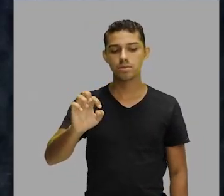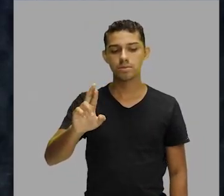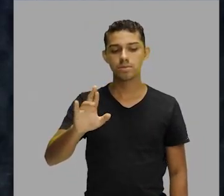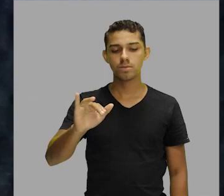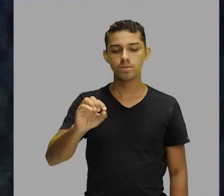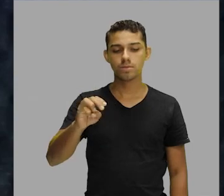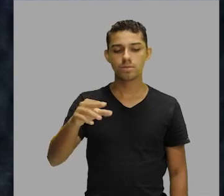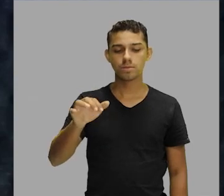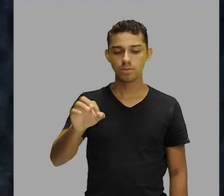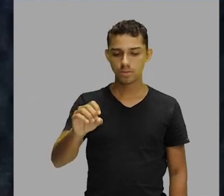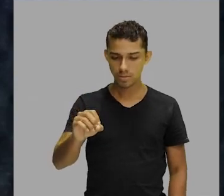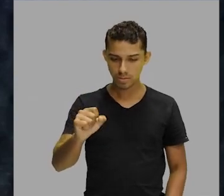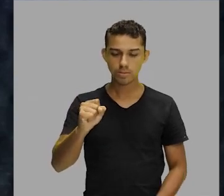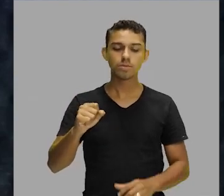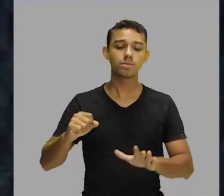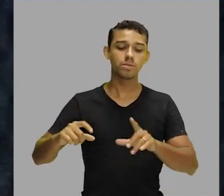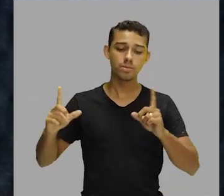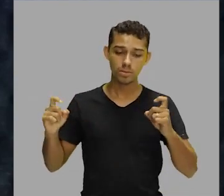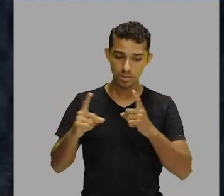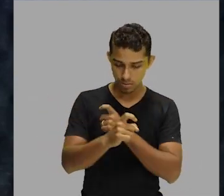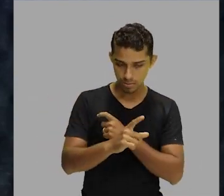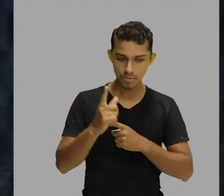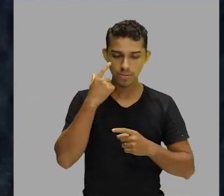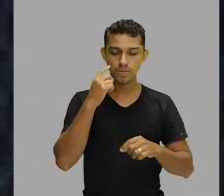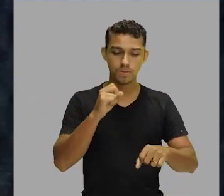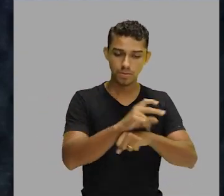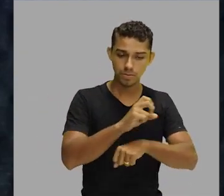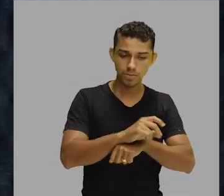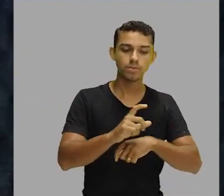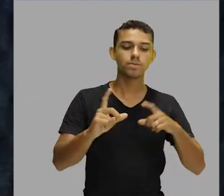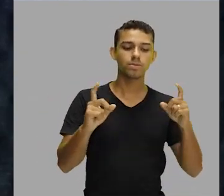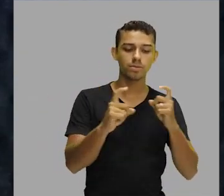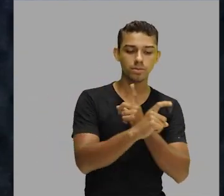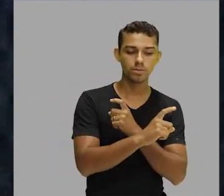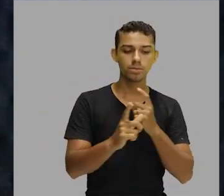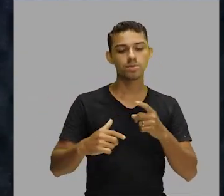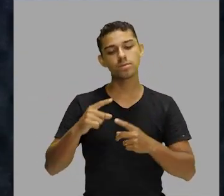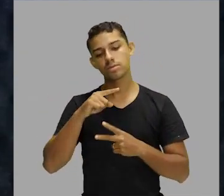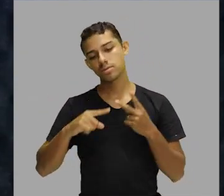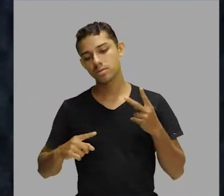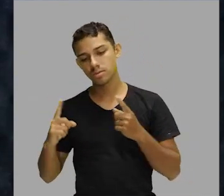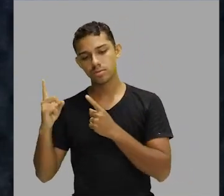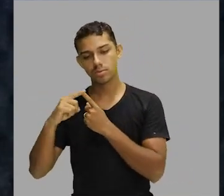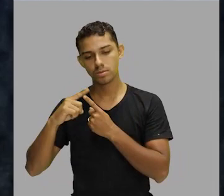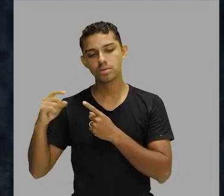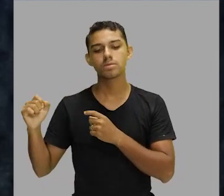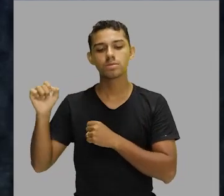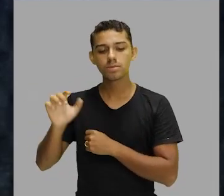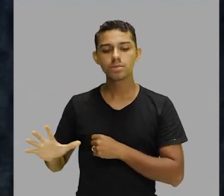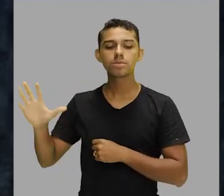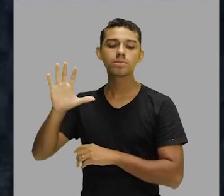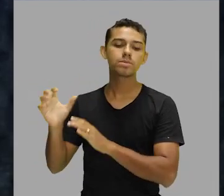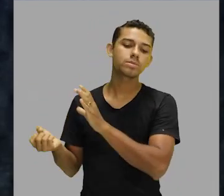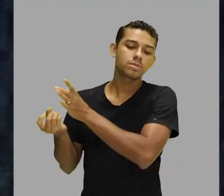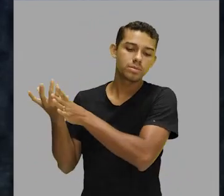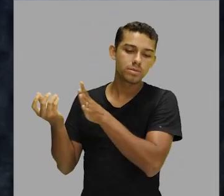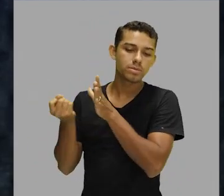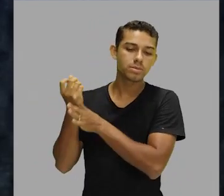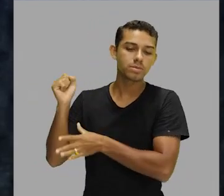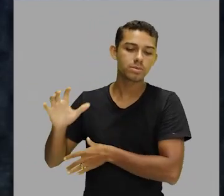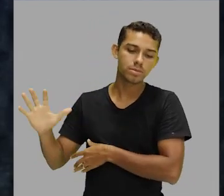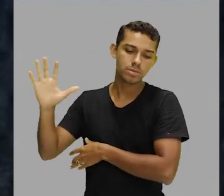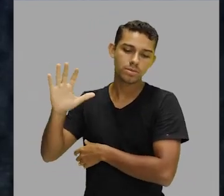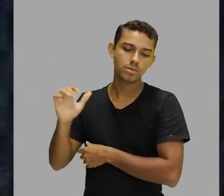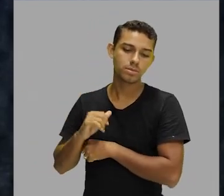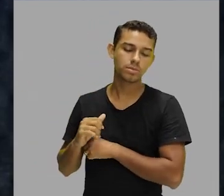são vírus que infectam bactérias. Então, existem dois tipos de ciclos reprodutivos dos